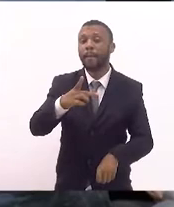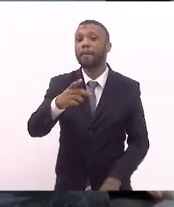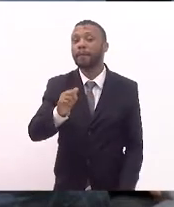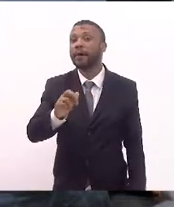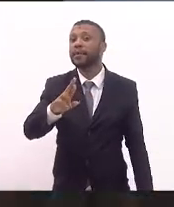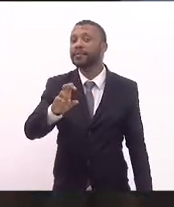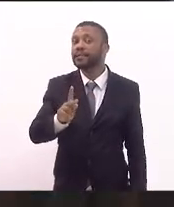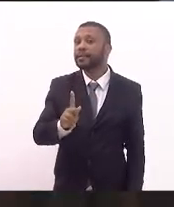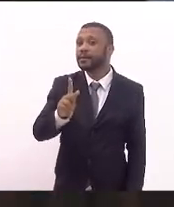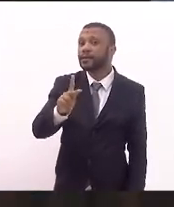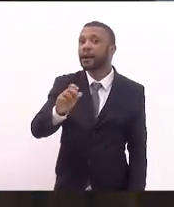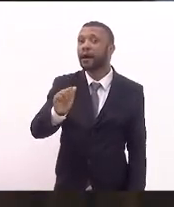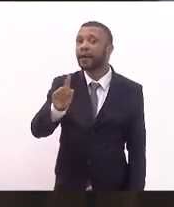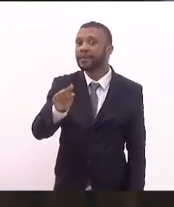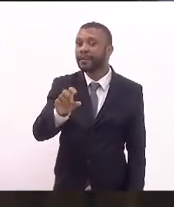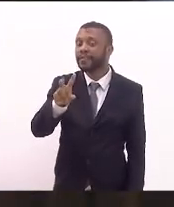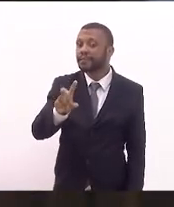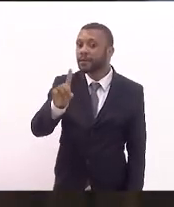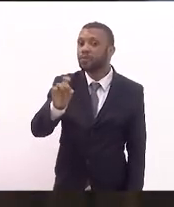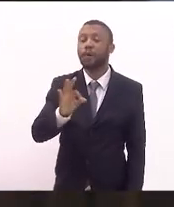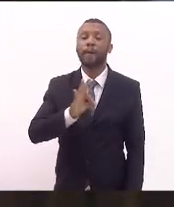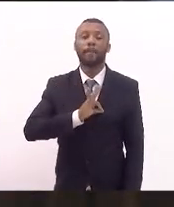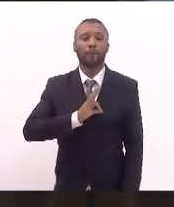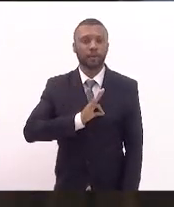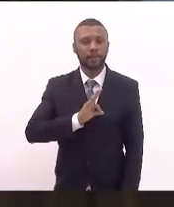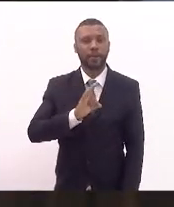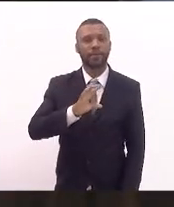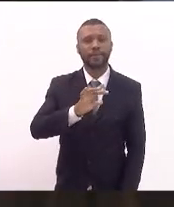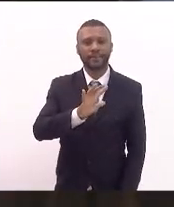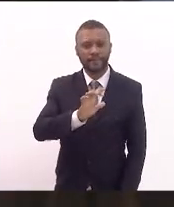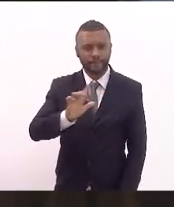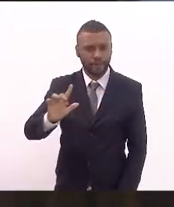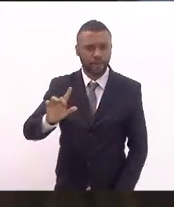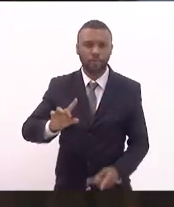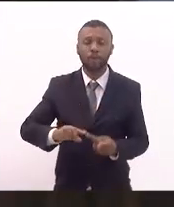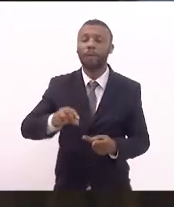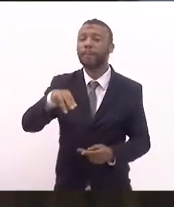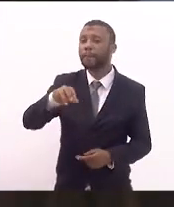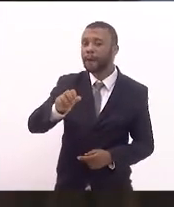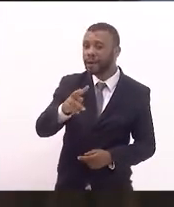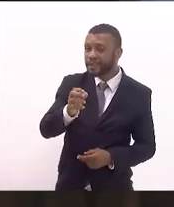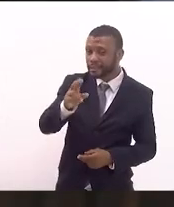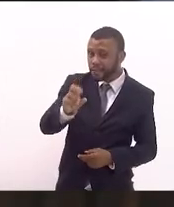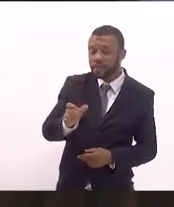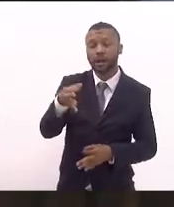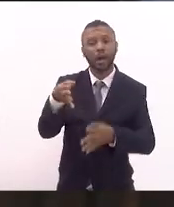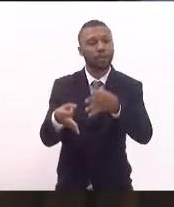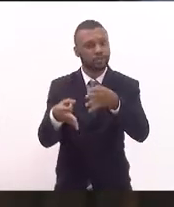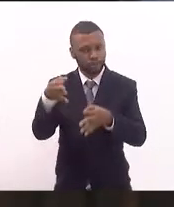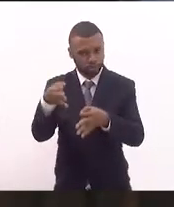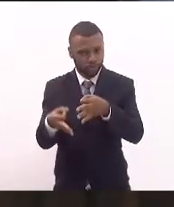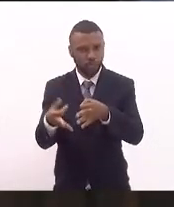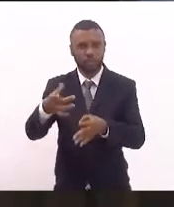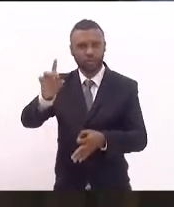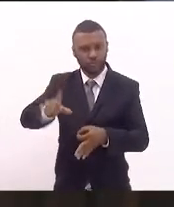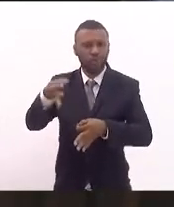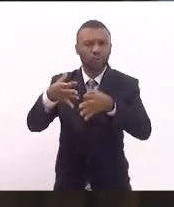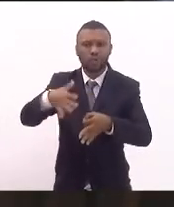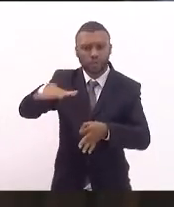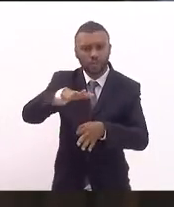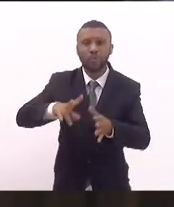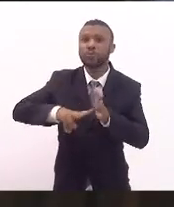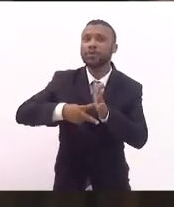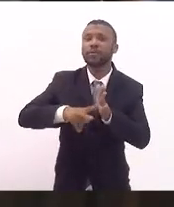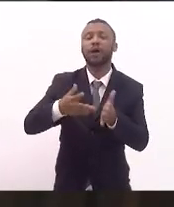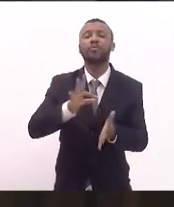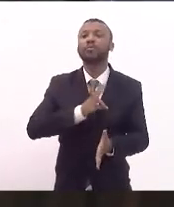civil. Matheus Martins, diretor jurídico do Sindicato de Delegados de Polícia Federal.